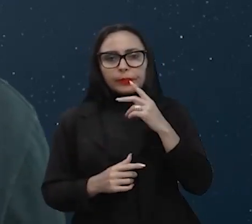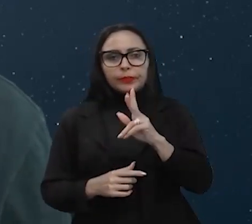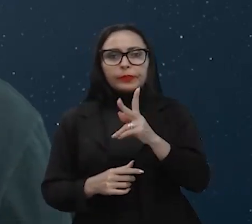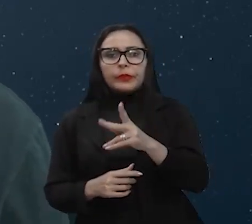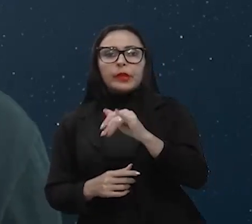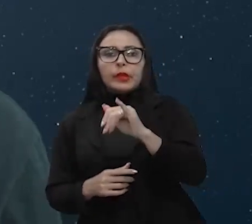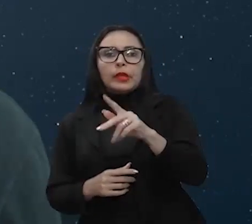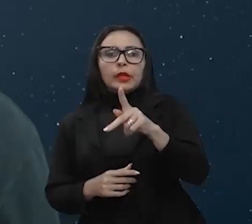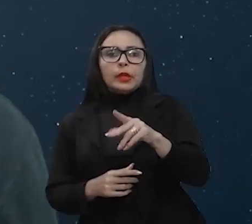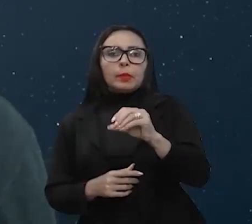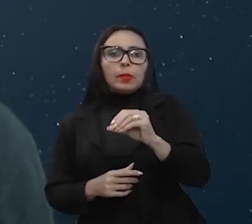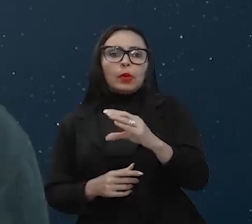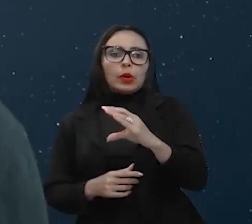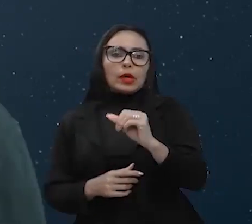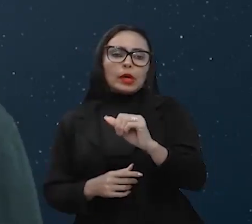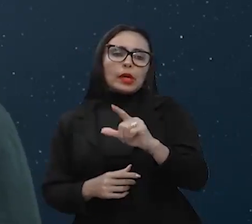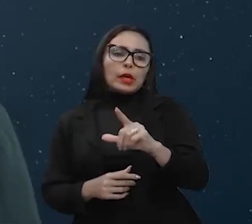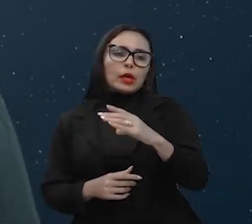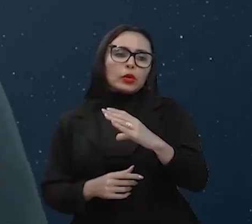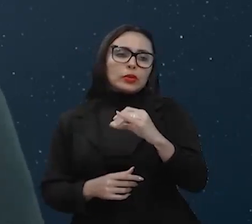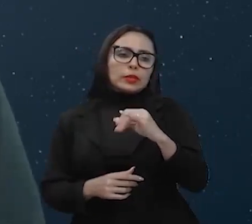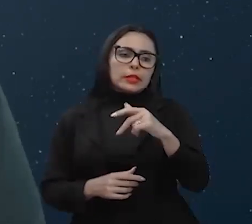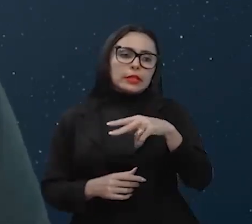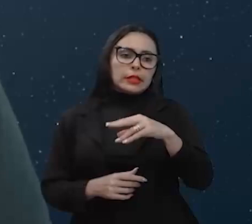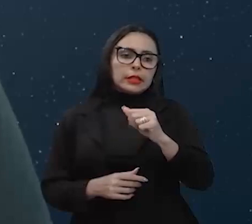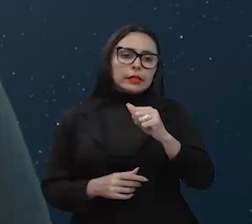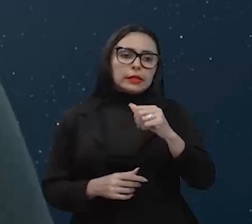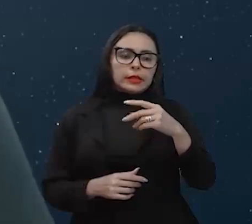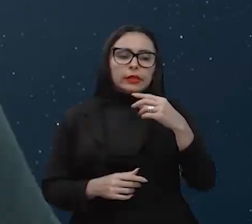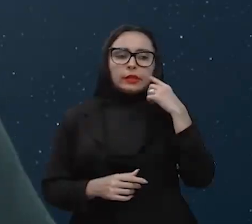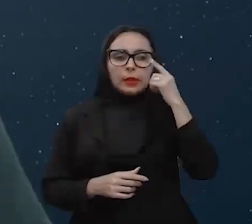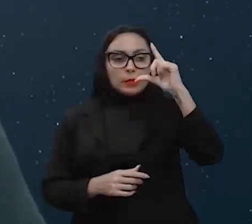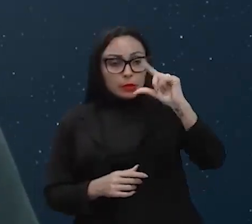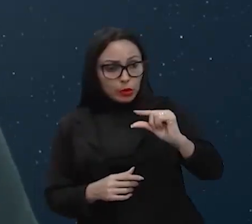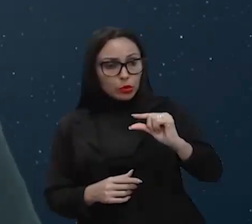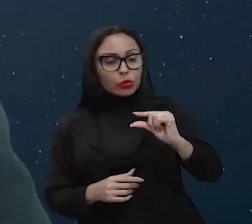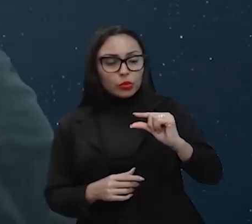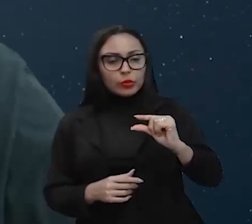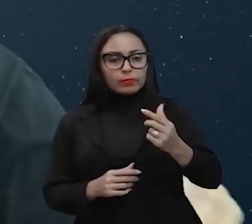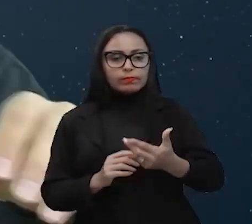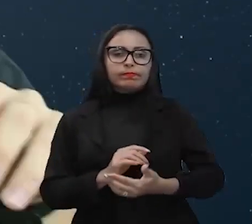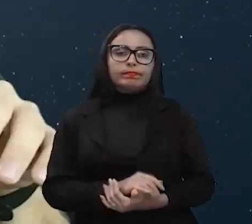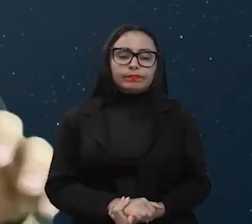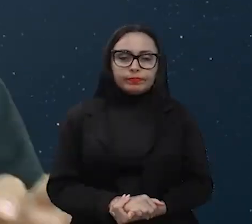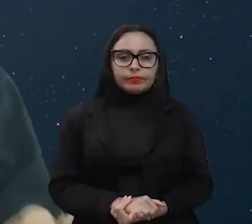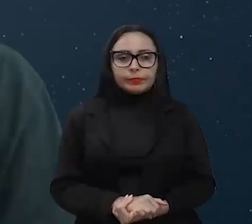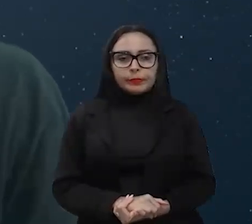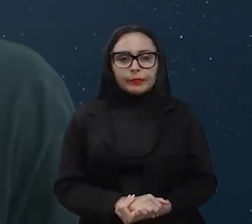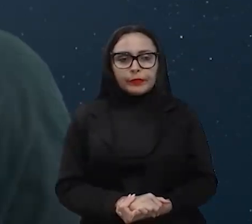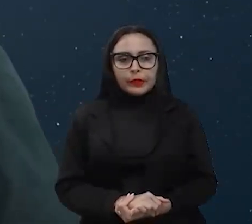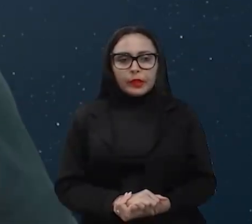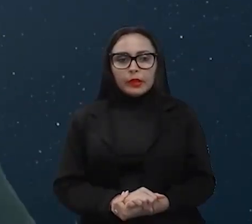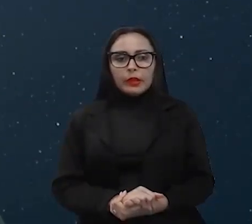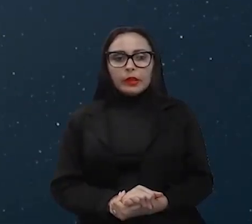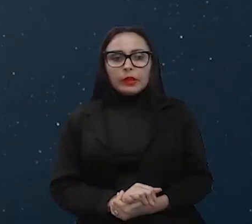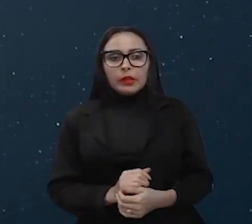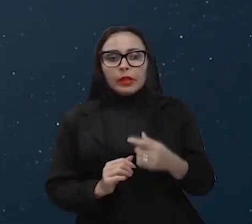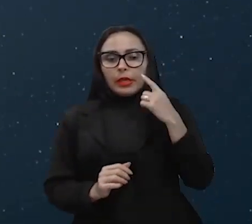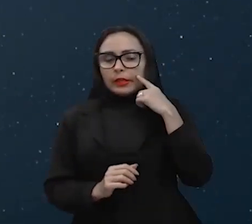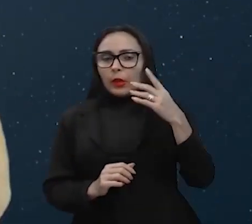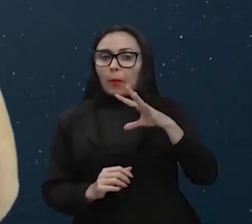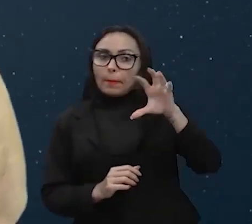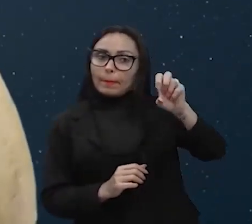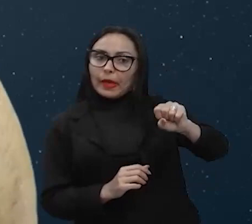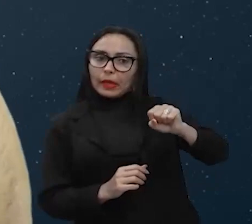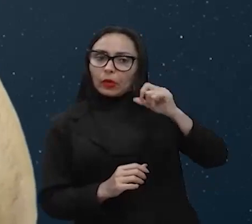hipocalcemiante. Diminuição. Calcimiante cálcio, nível de cálcio. Então, a calcitonina pega o cálcio do sangue e